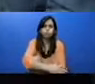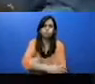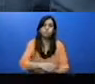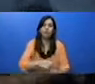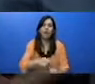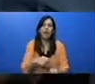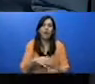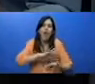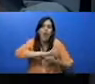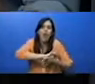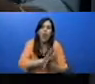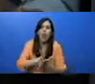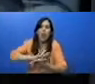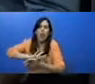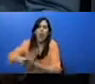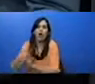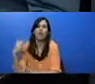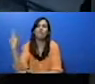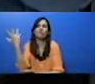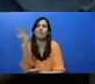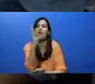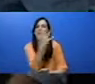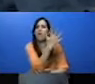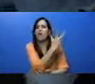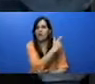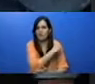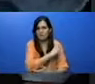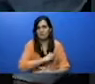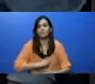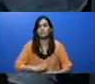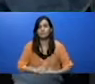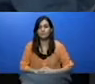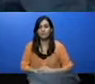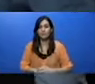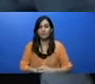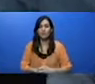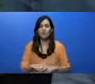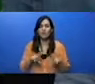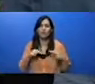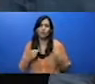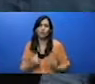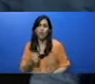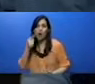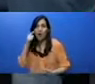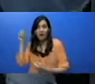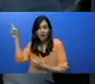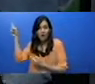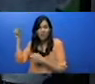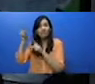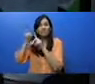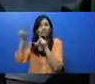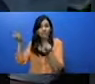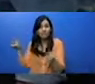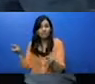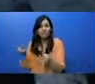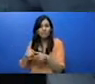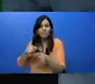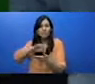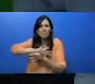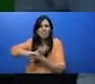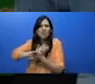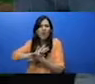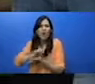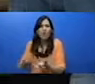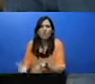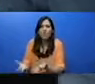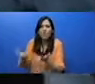de florestas, de matas. Olha, o ser humano derrubando aqui as árvores, ó, fazendo